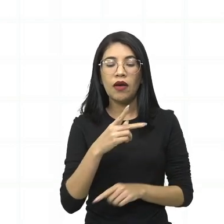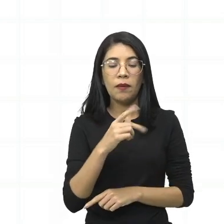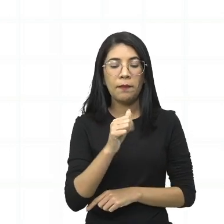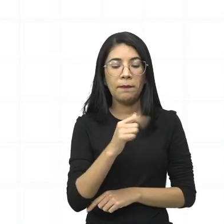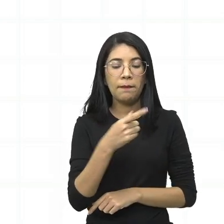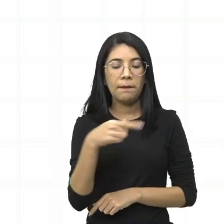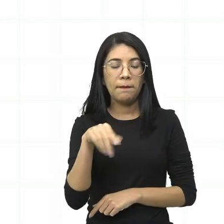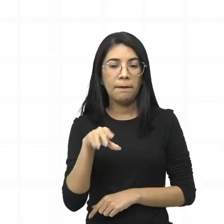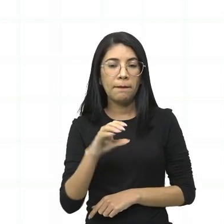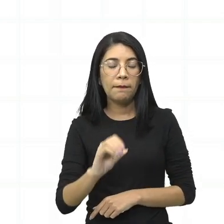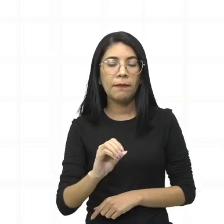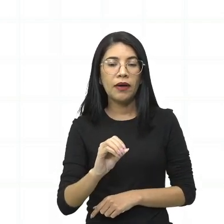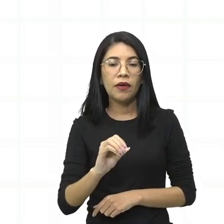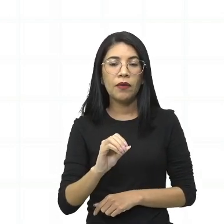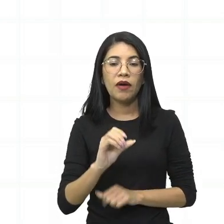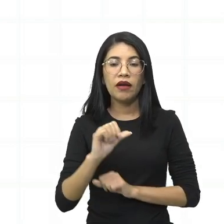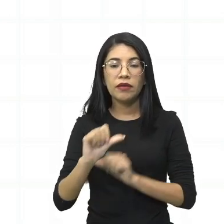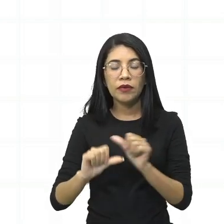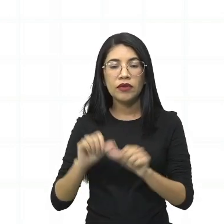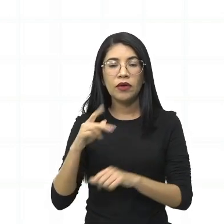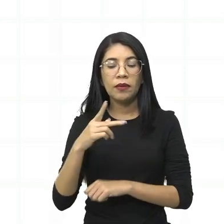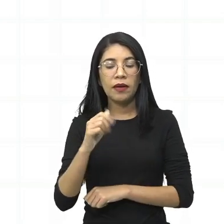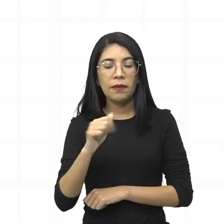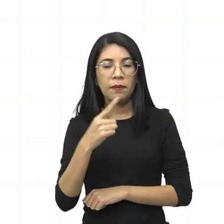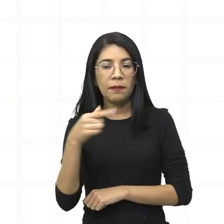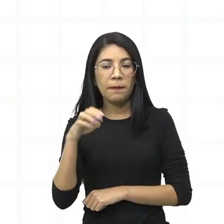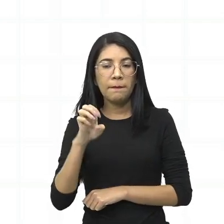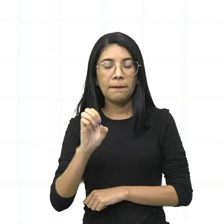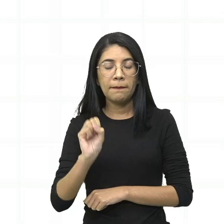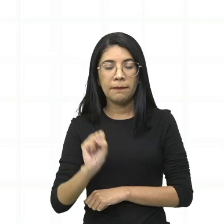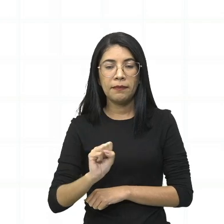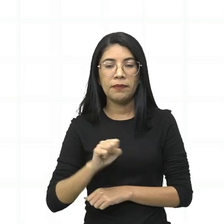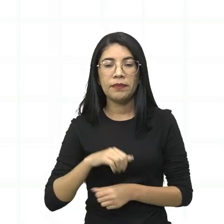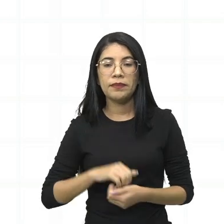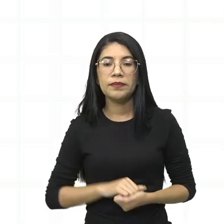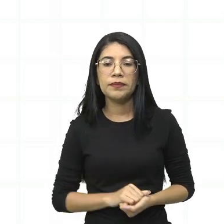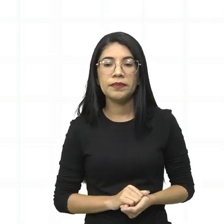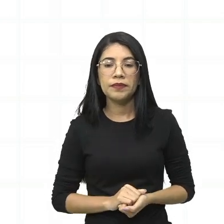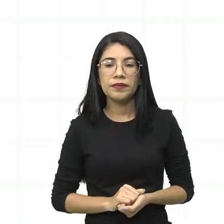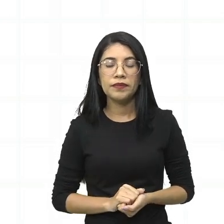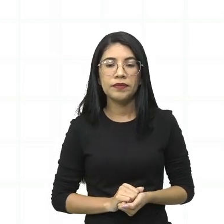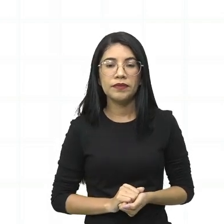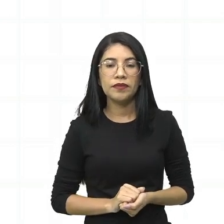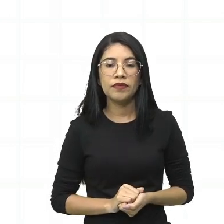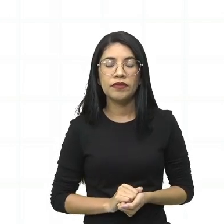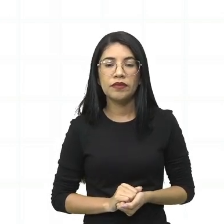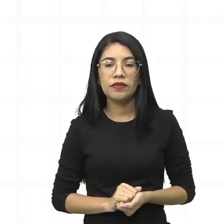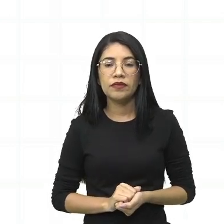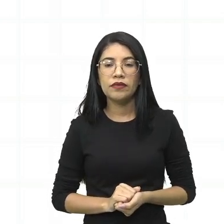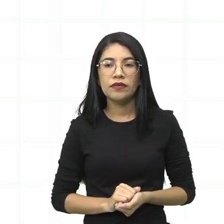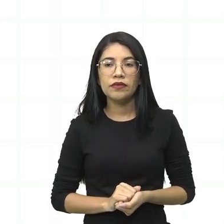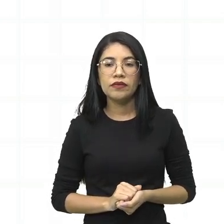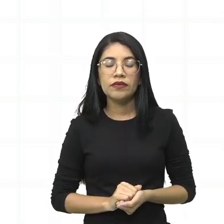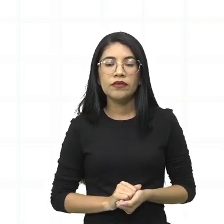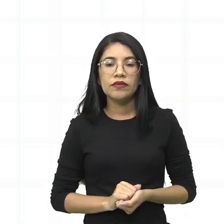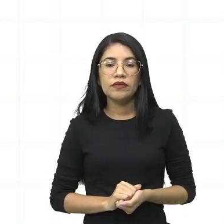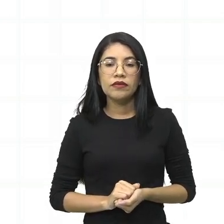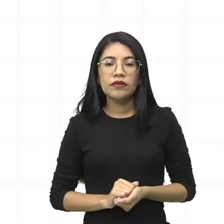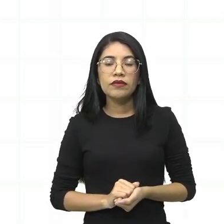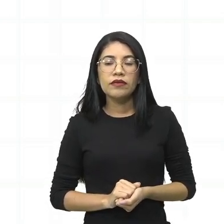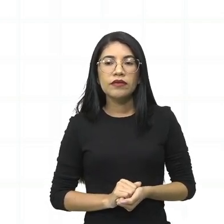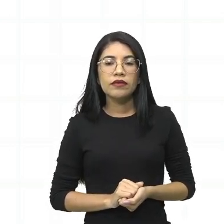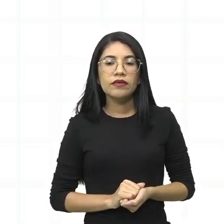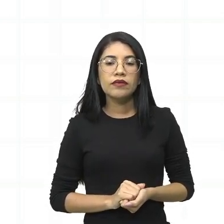tio. Nós temos aqui a classificação, né, a flexão, né, para este plural